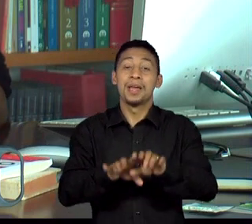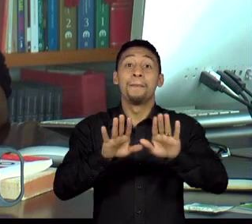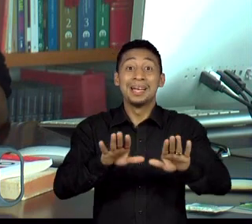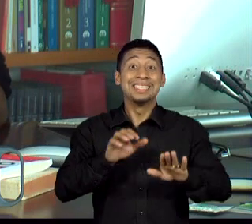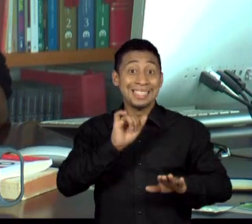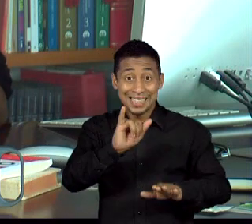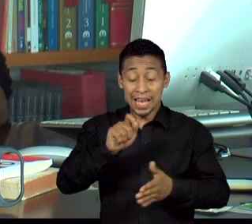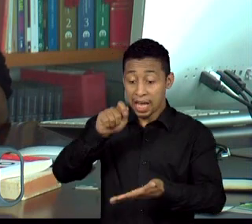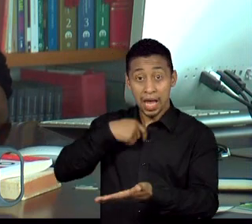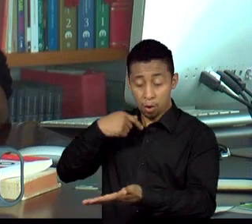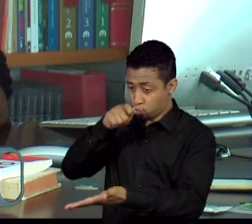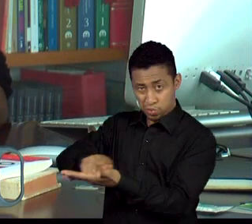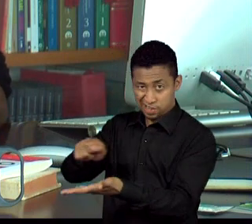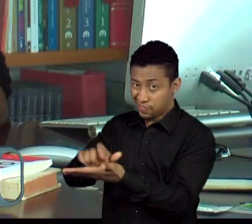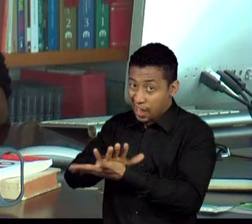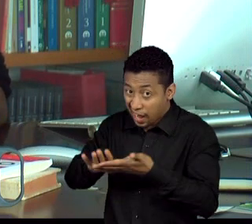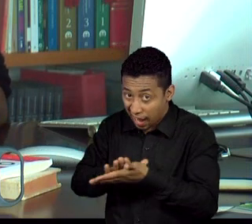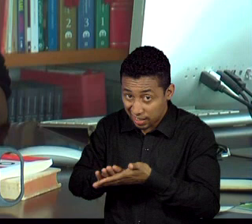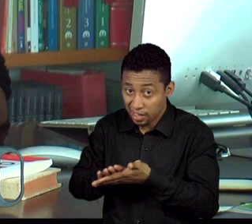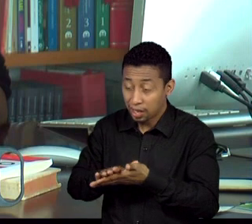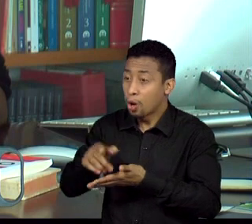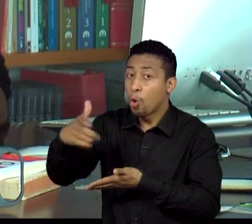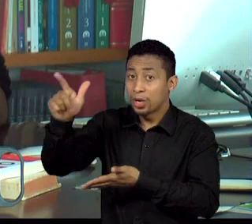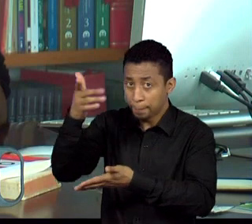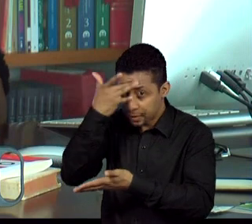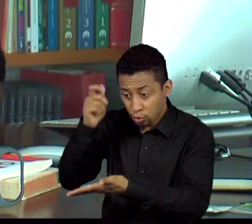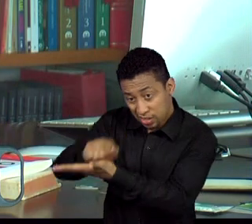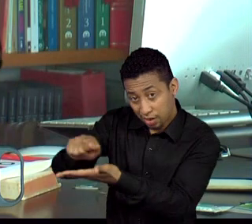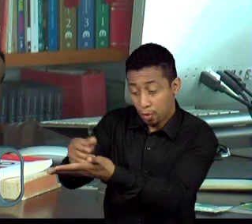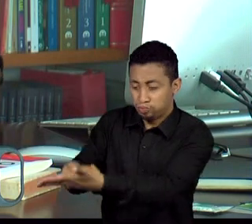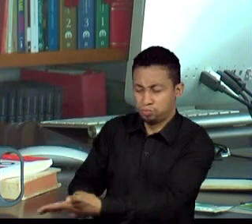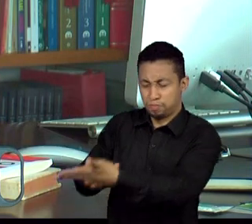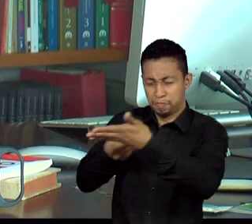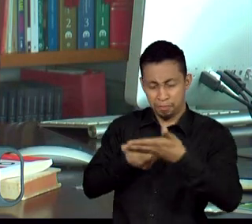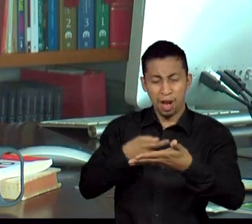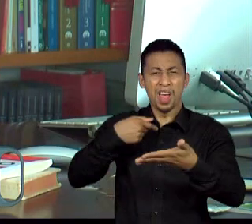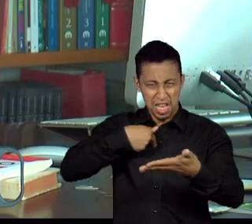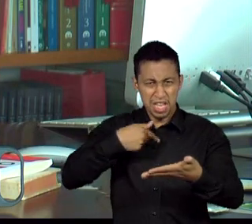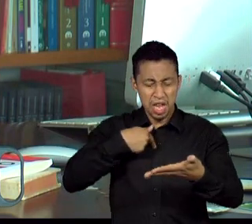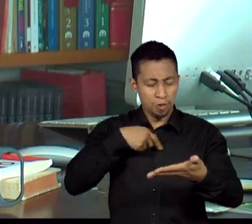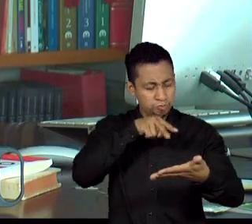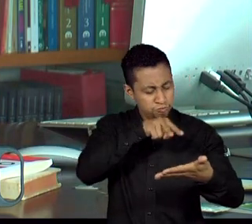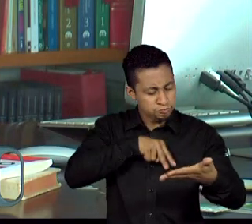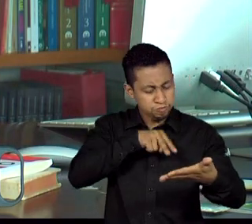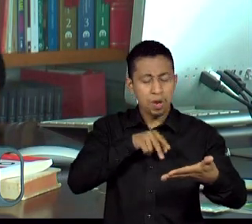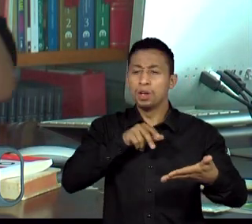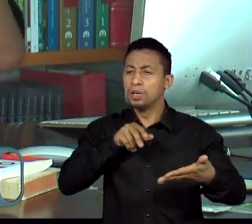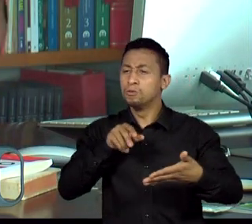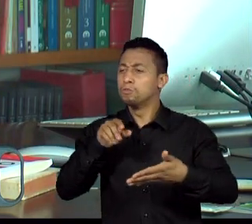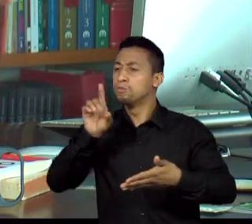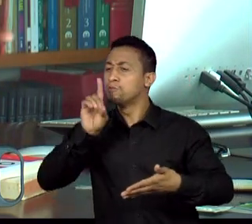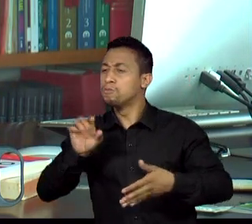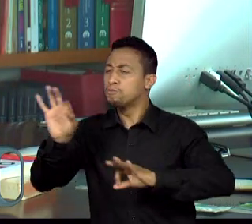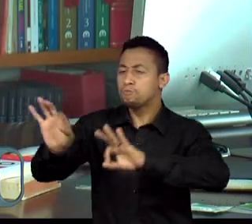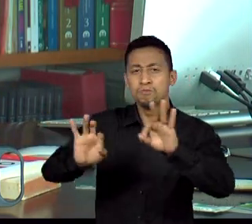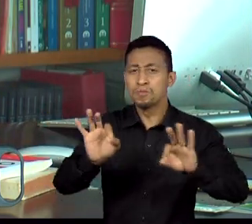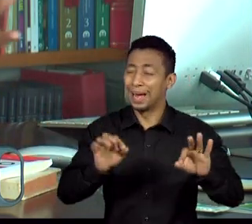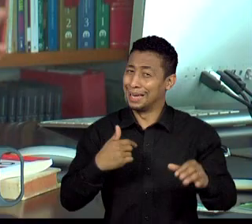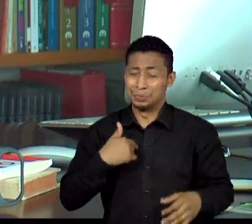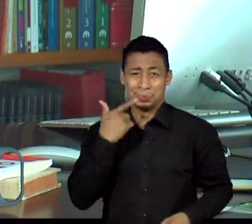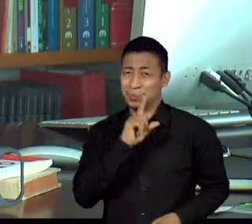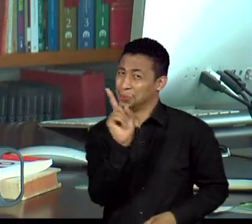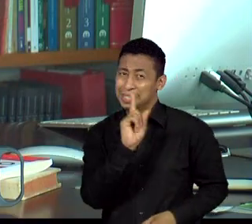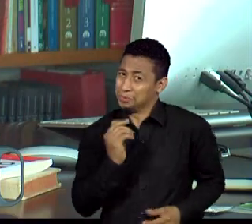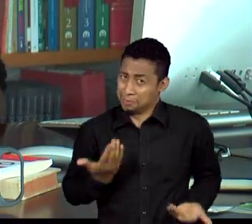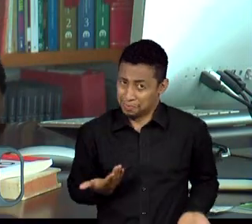escrevi, mas já escrevi para muitos diretores que dirigiram isso. Às vezes, muito melhor do que eu faria,